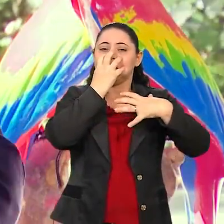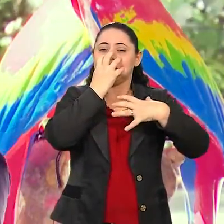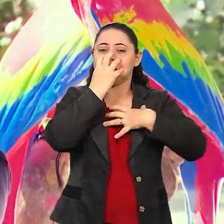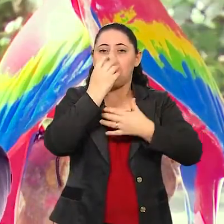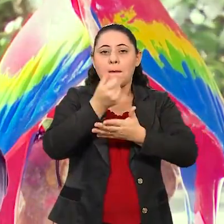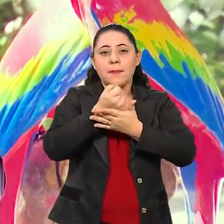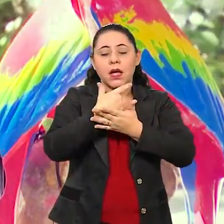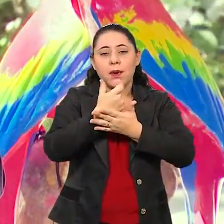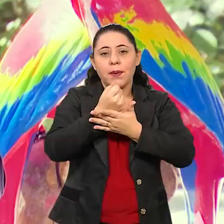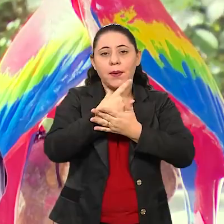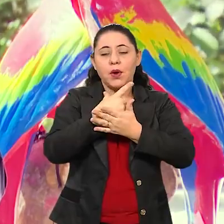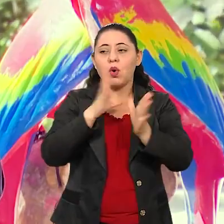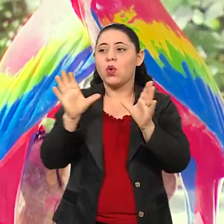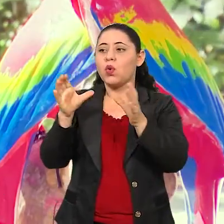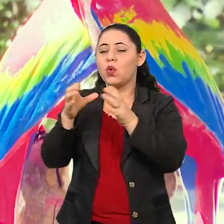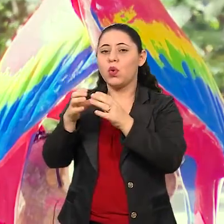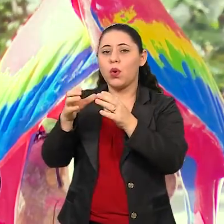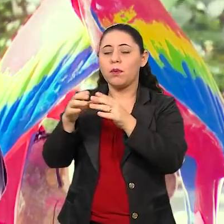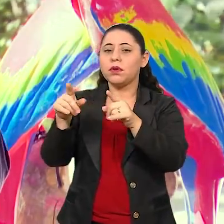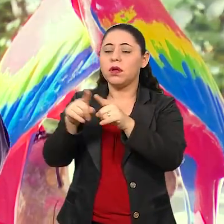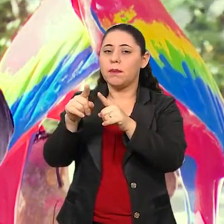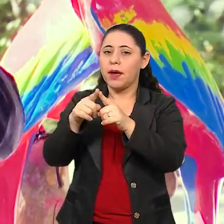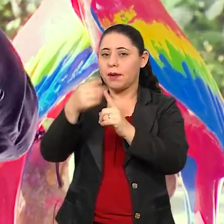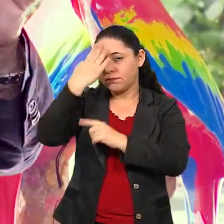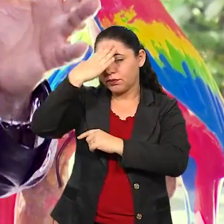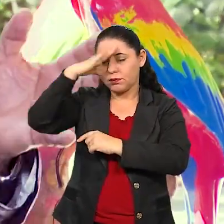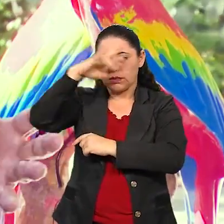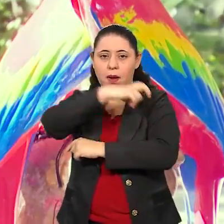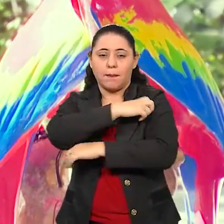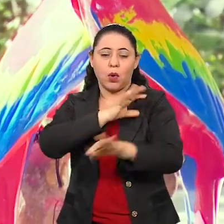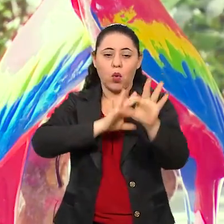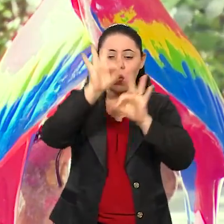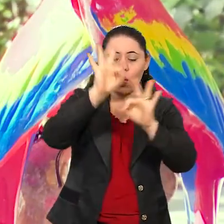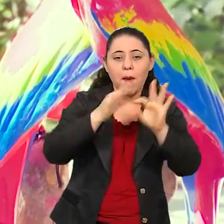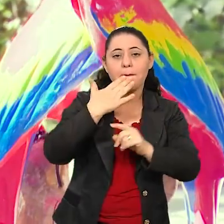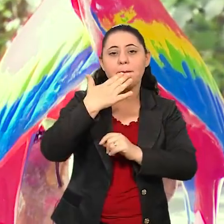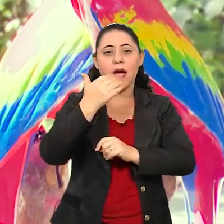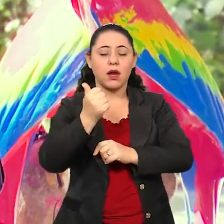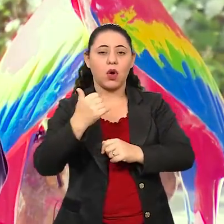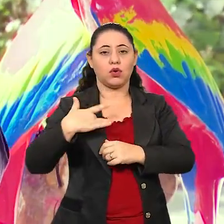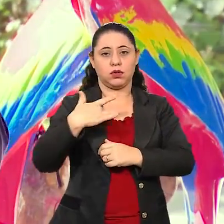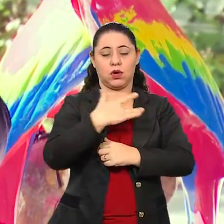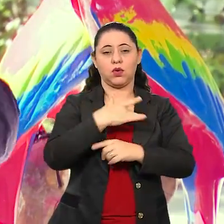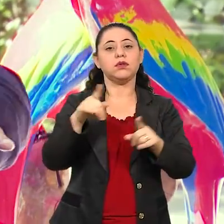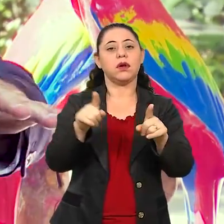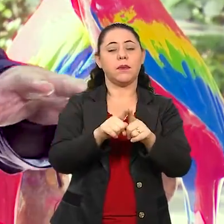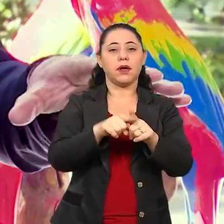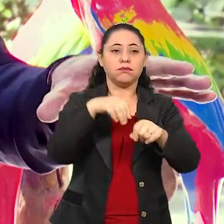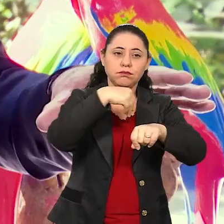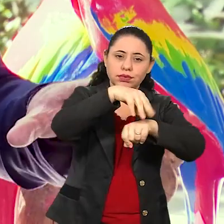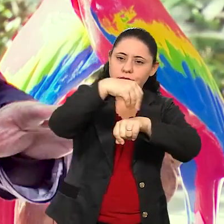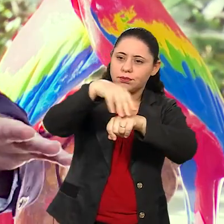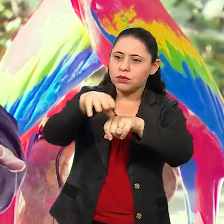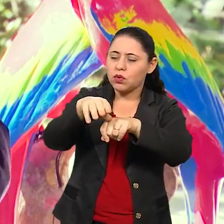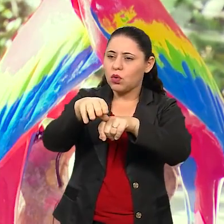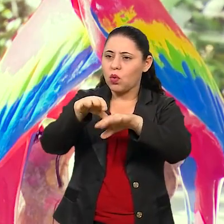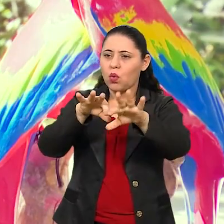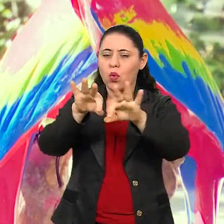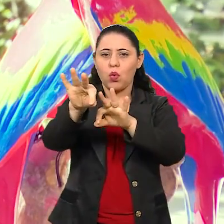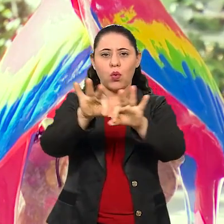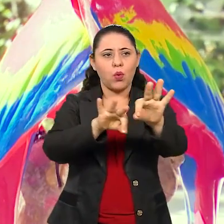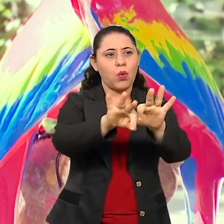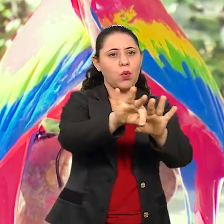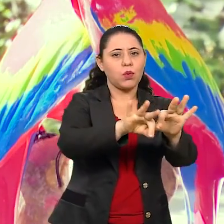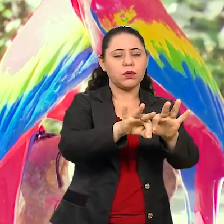medicamentos equipes de intensivistas organizou melhor o sistema de saúde distribuiu isso